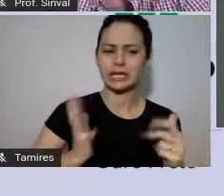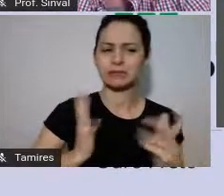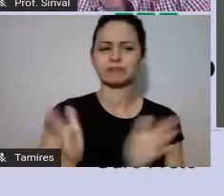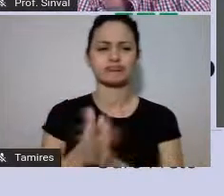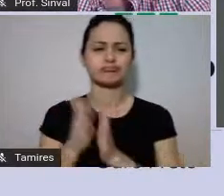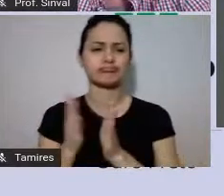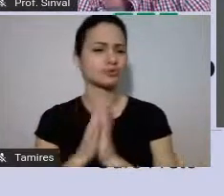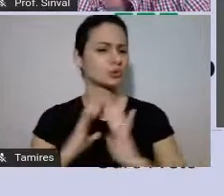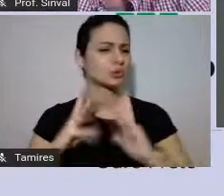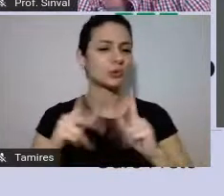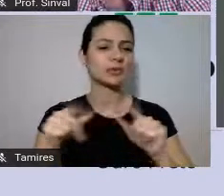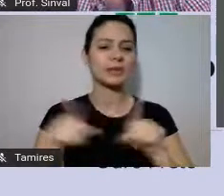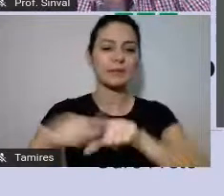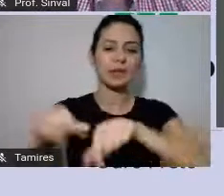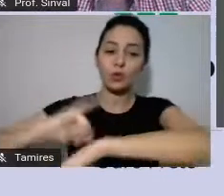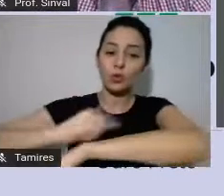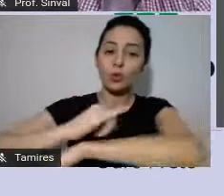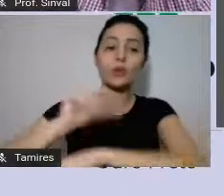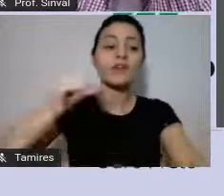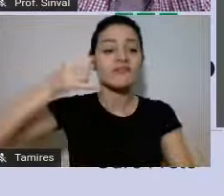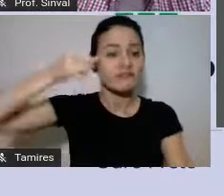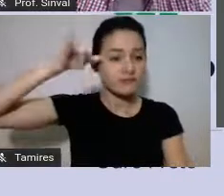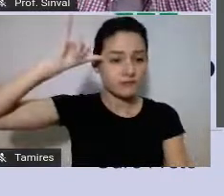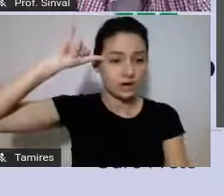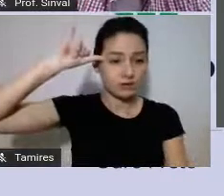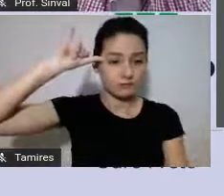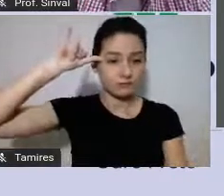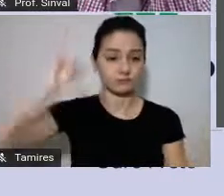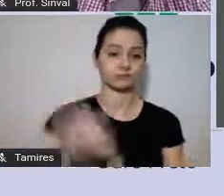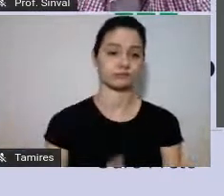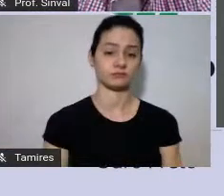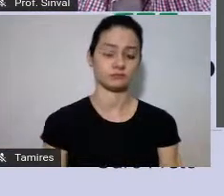também para engordar o gado. Pode passar.